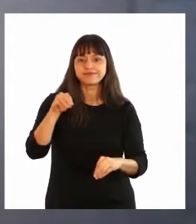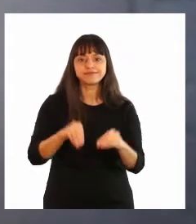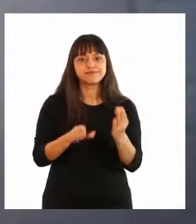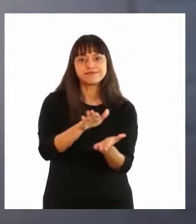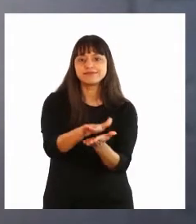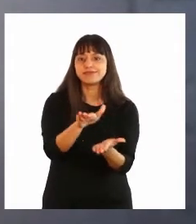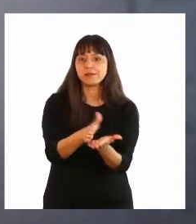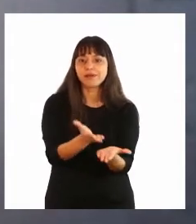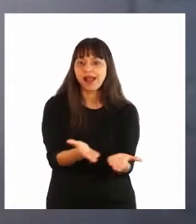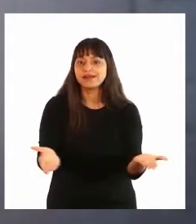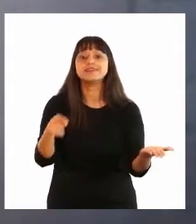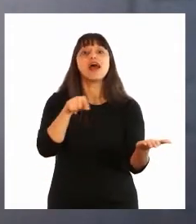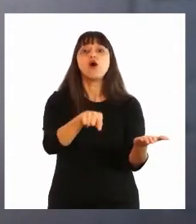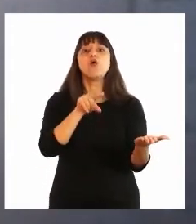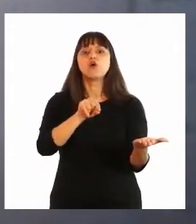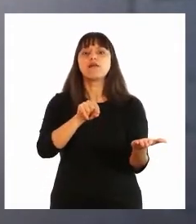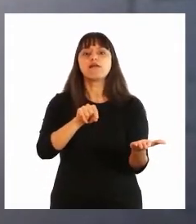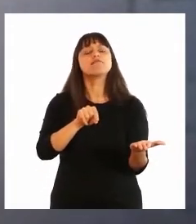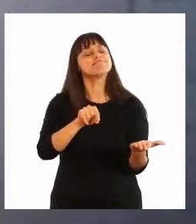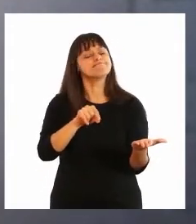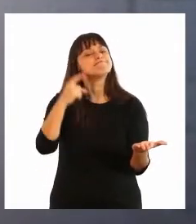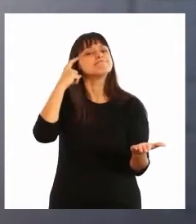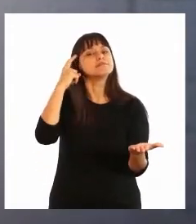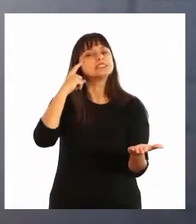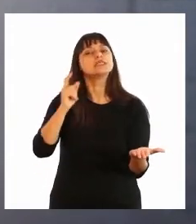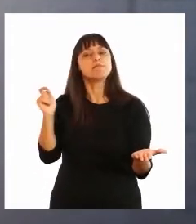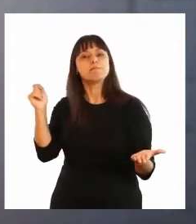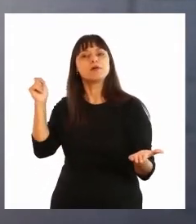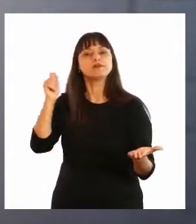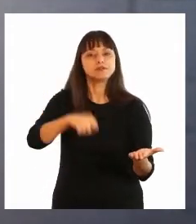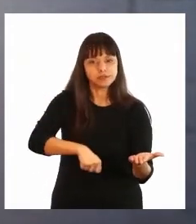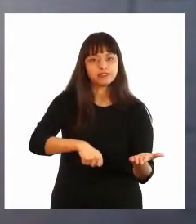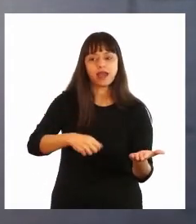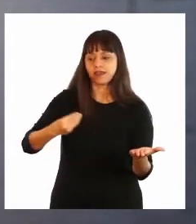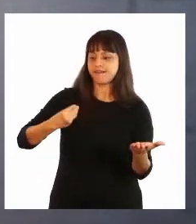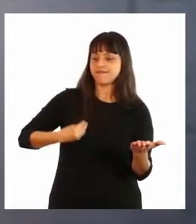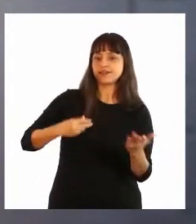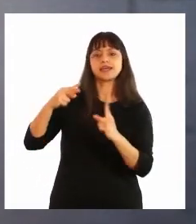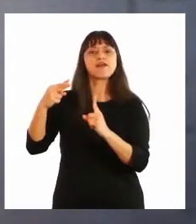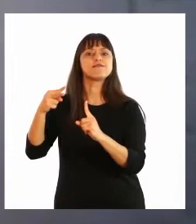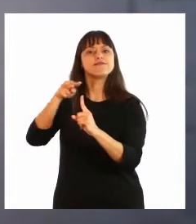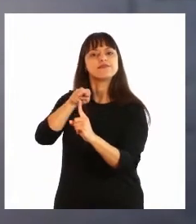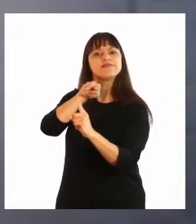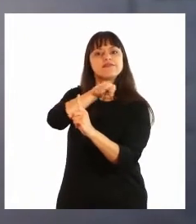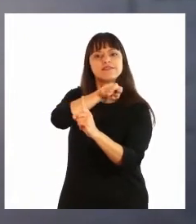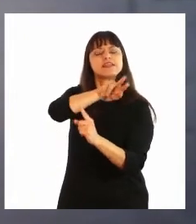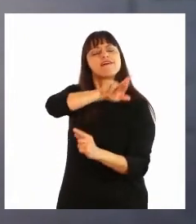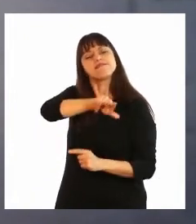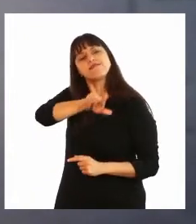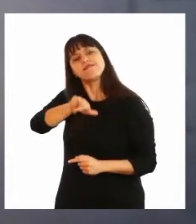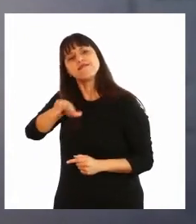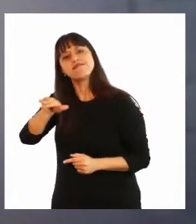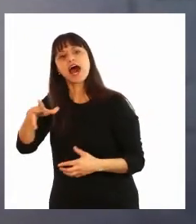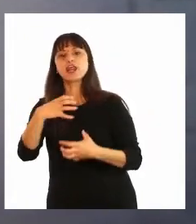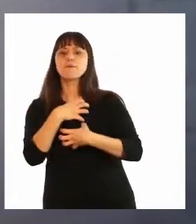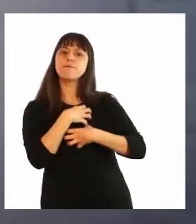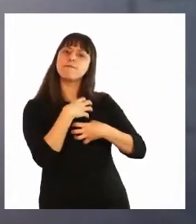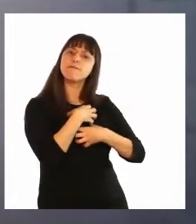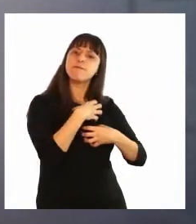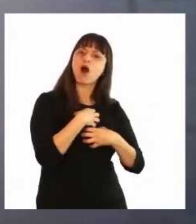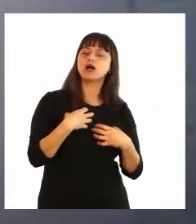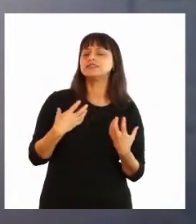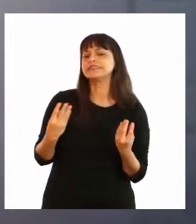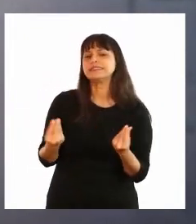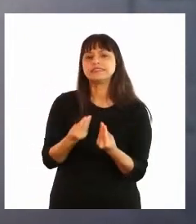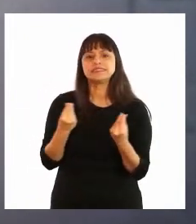elas apostam nessa possibilidade de coexistência de visões, de percepções, de modos de ver e de